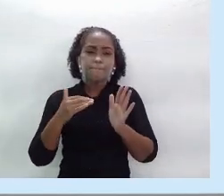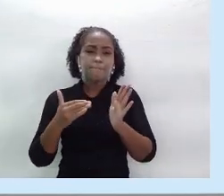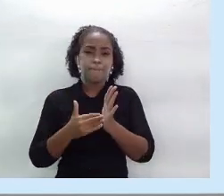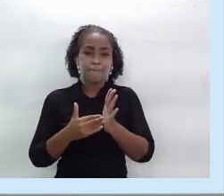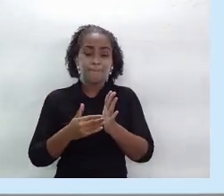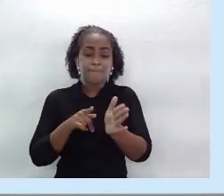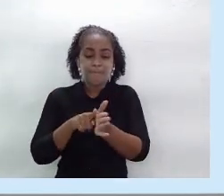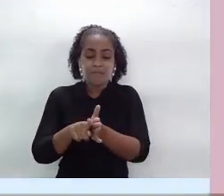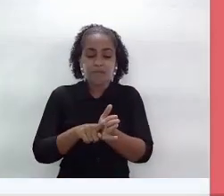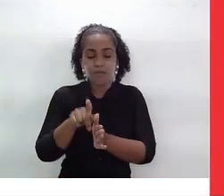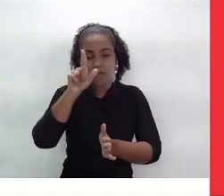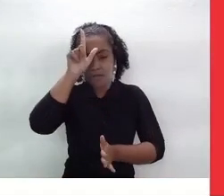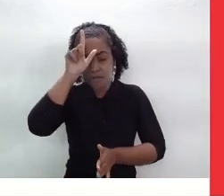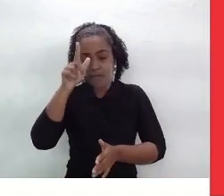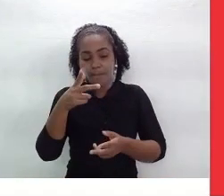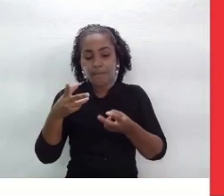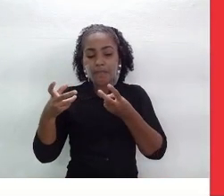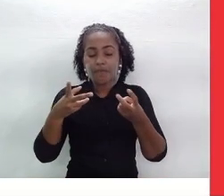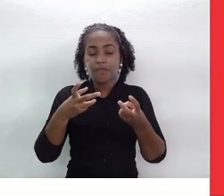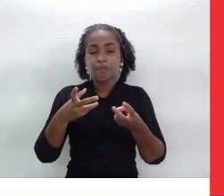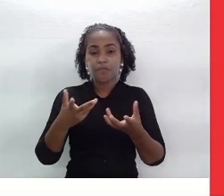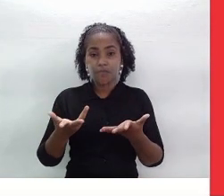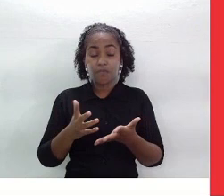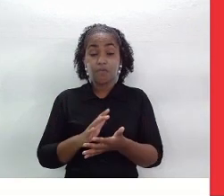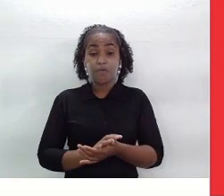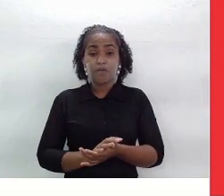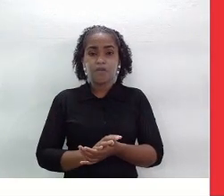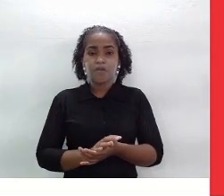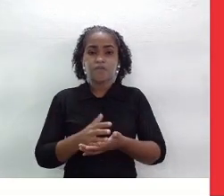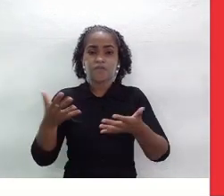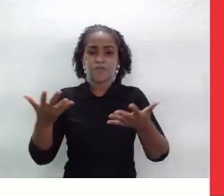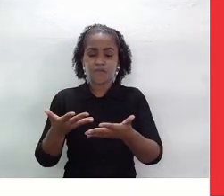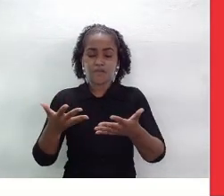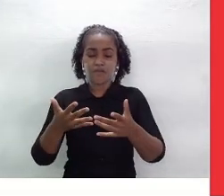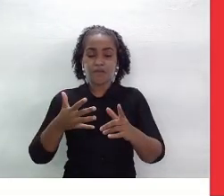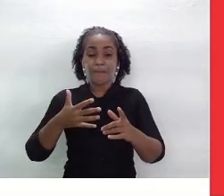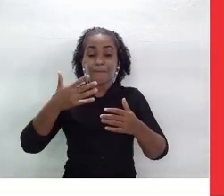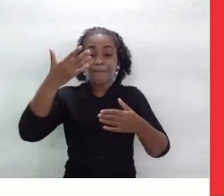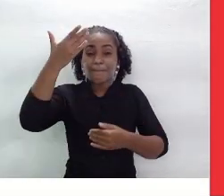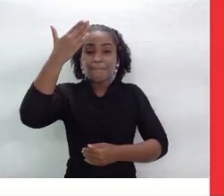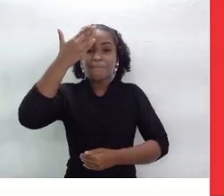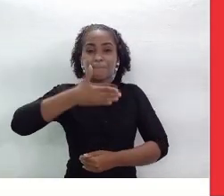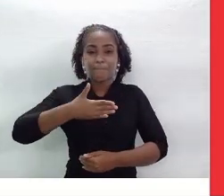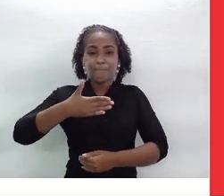Wegener ele observou. Para as evidências que a gente chama de